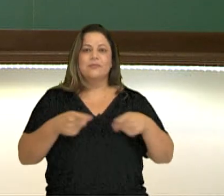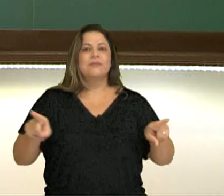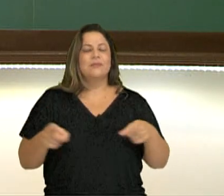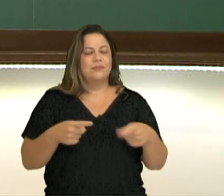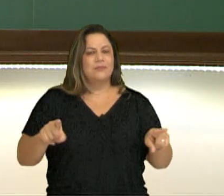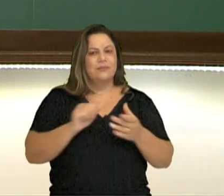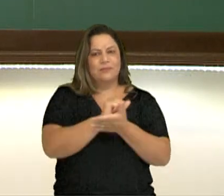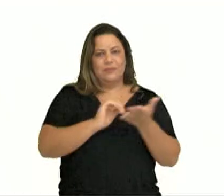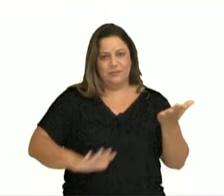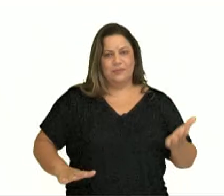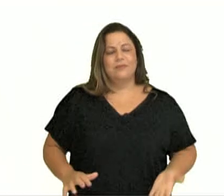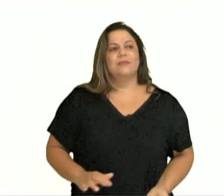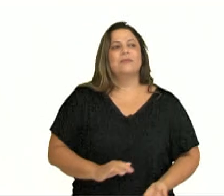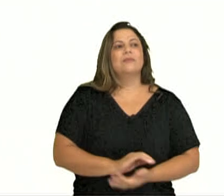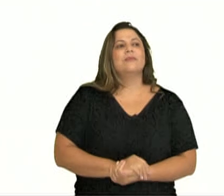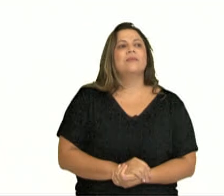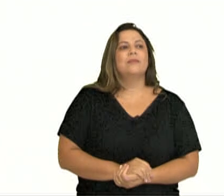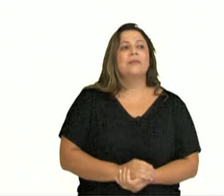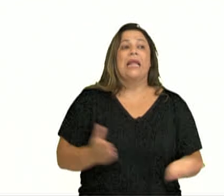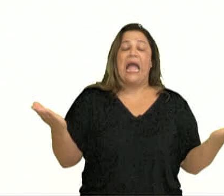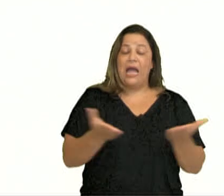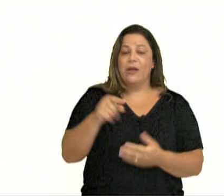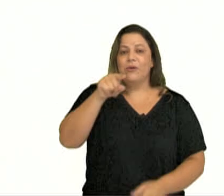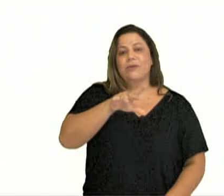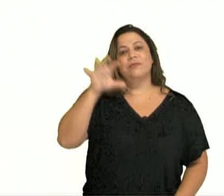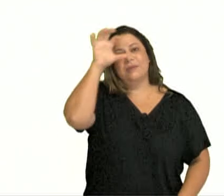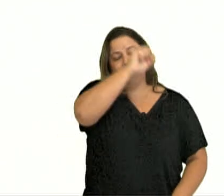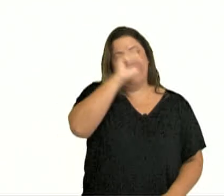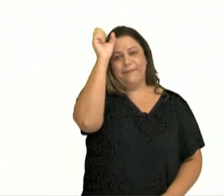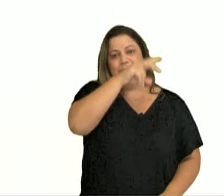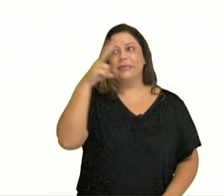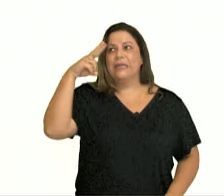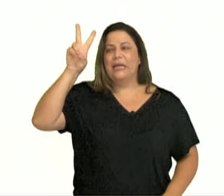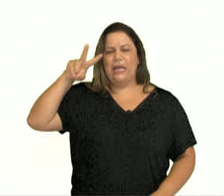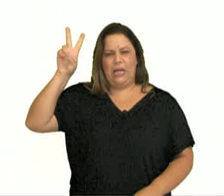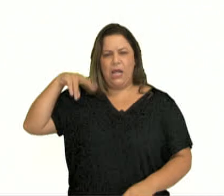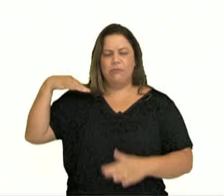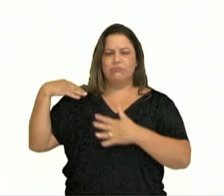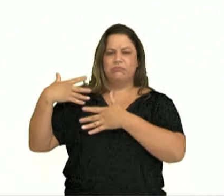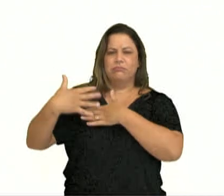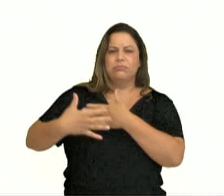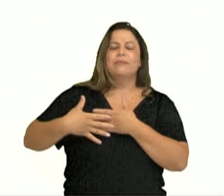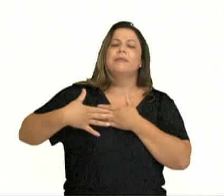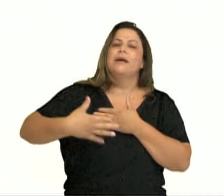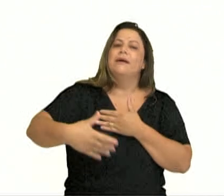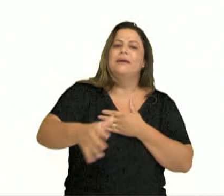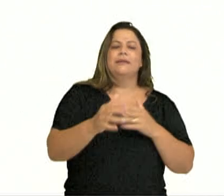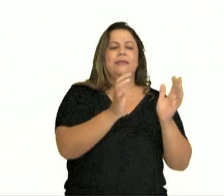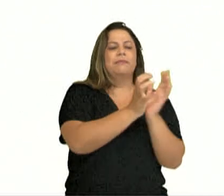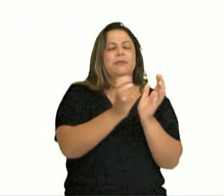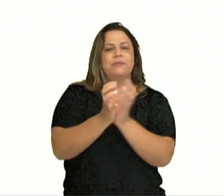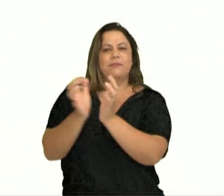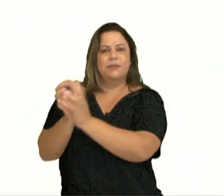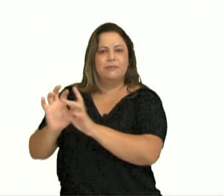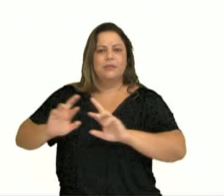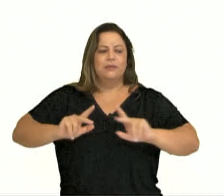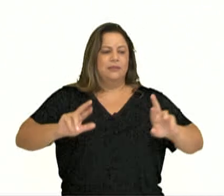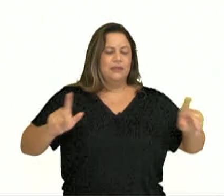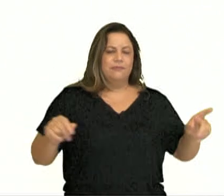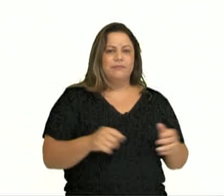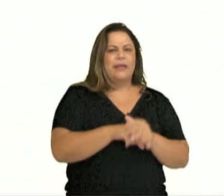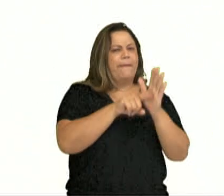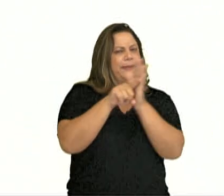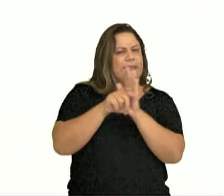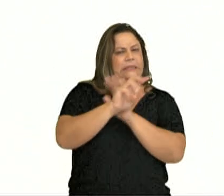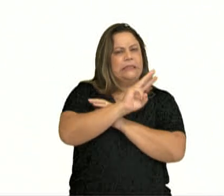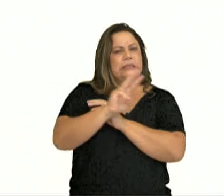mais uma atividade? Agora que você aprendeu sobre a história da orquestra e a classificação dos instrumentos musicais, pesquise por algum site em que você